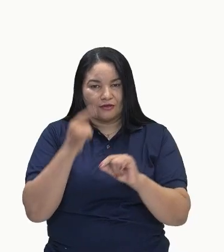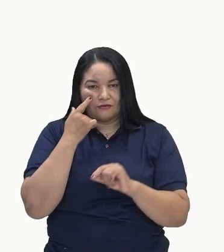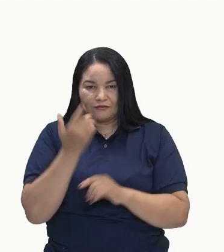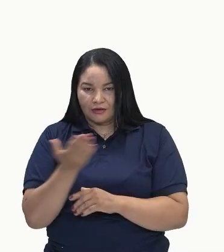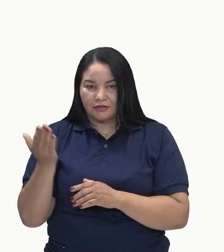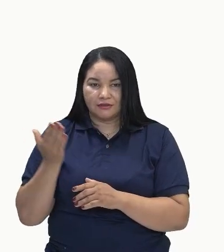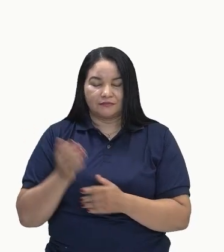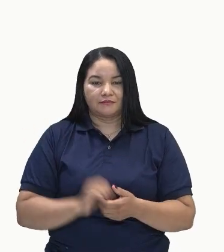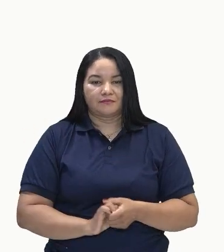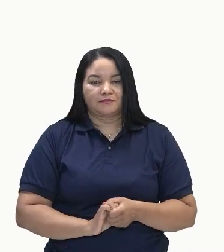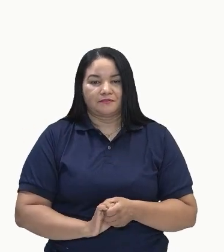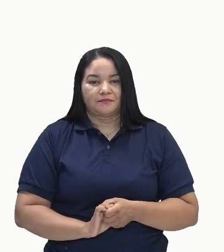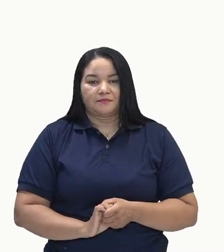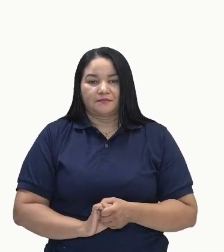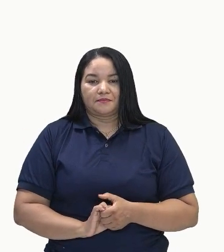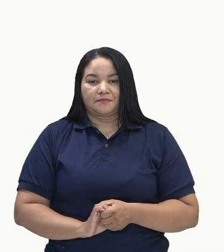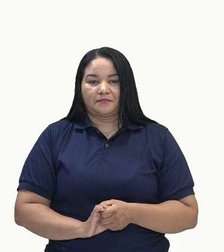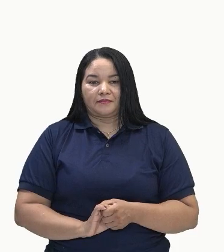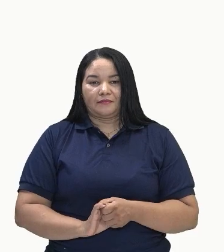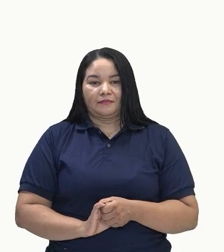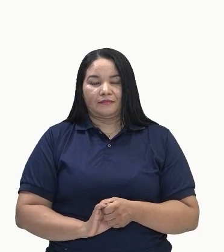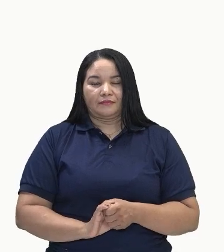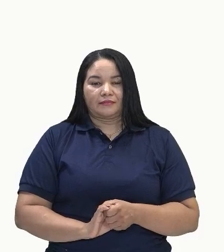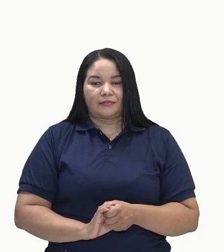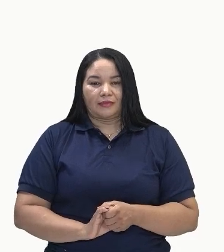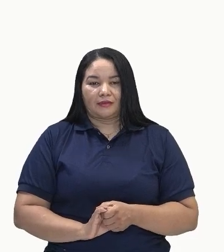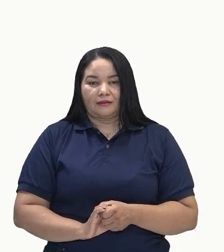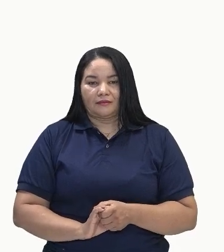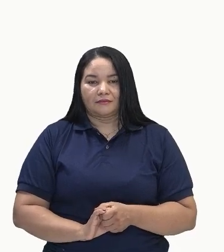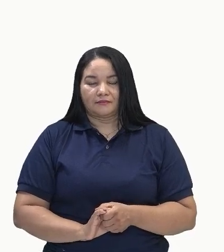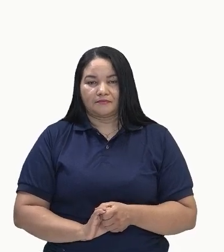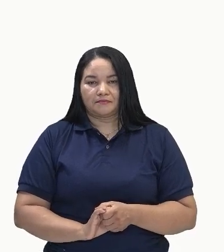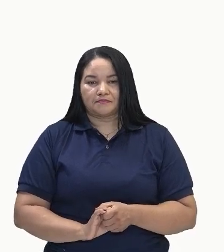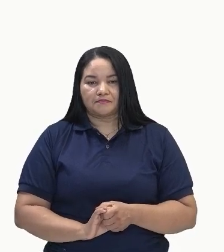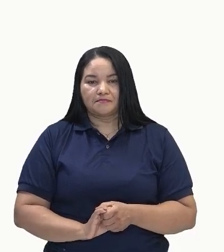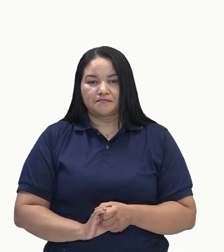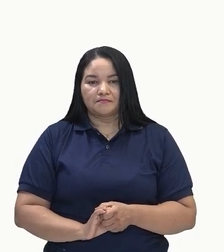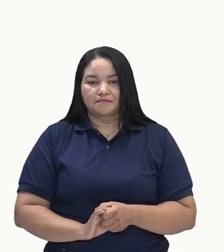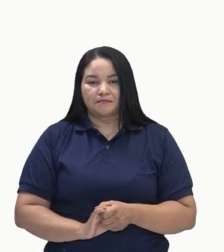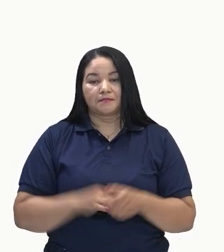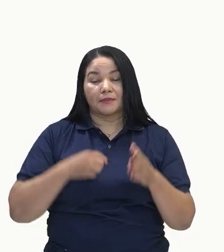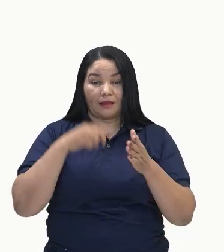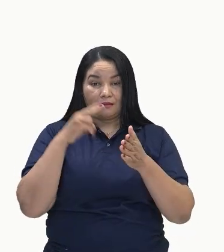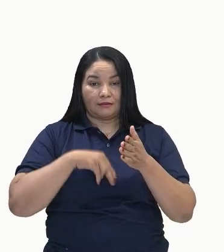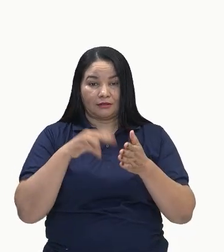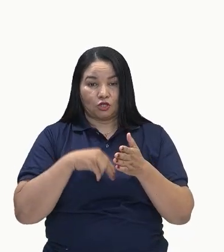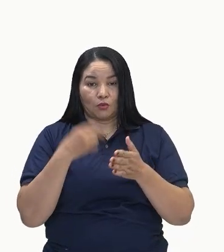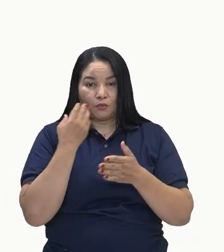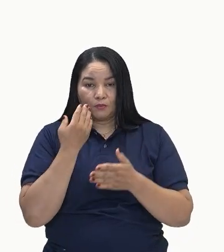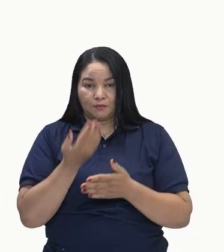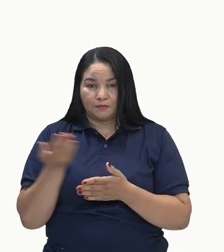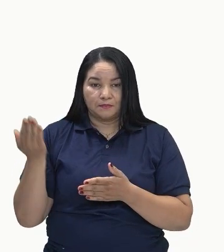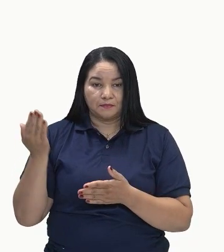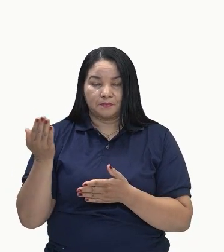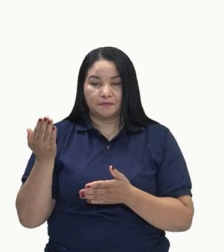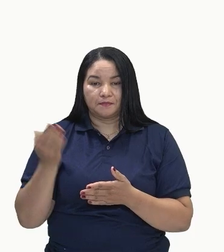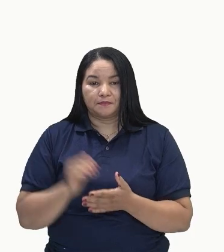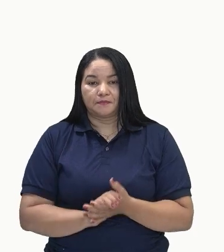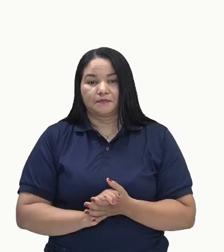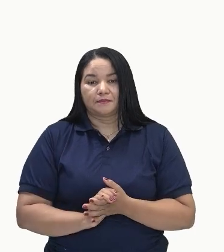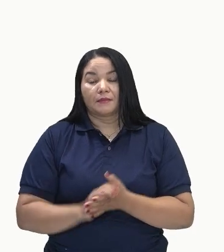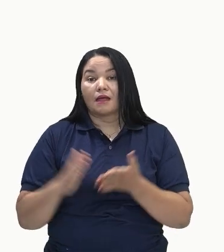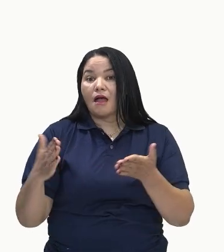nós temos o seguinte, olha só, exceptions, exceções. Some two-syllable adjectives, então,